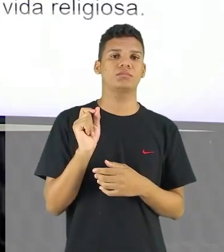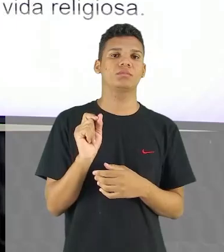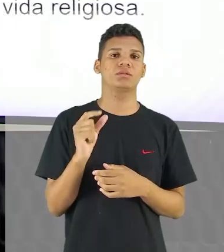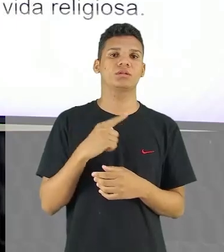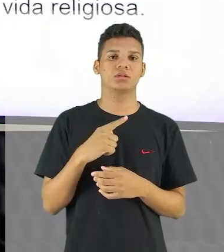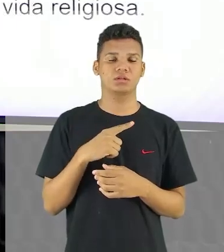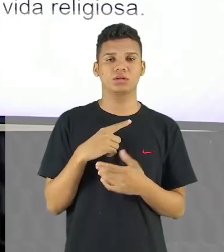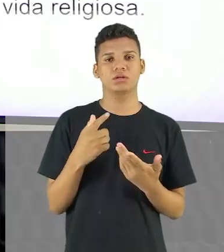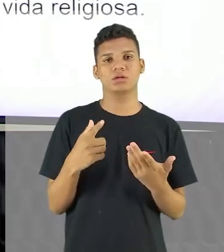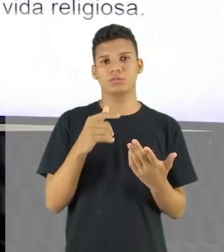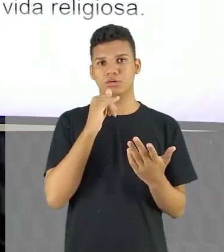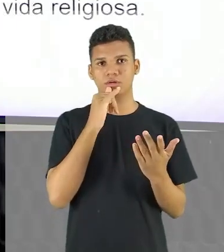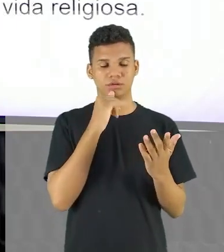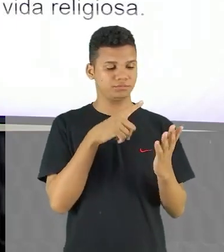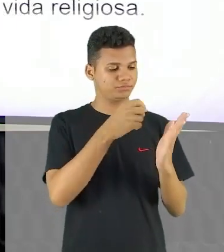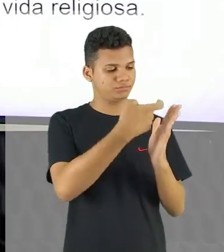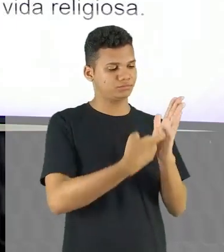obra